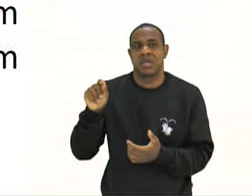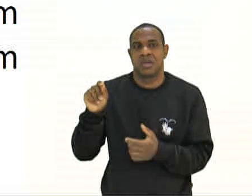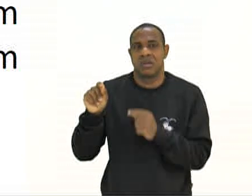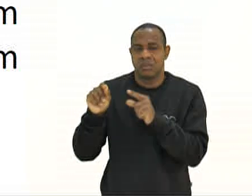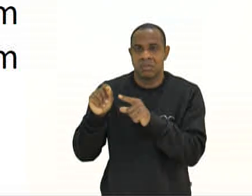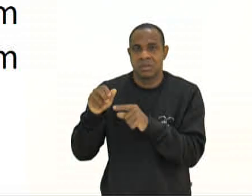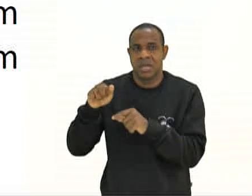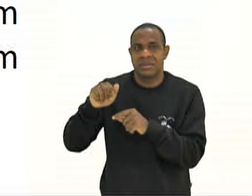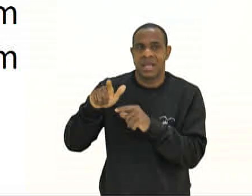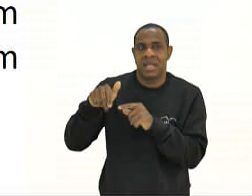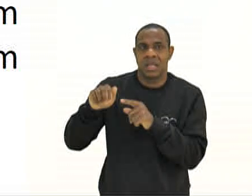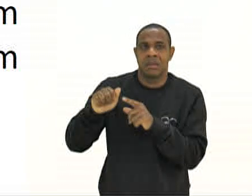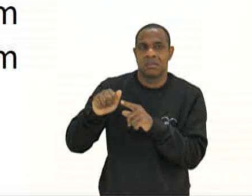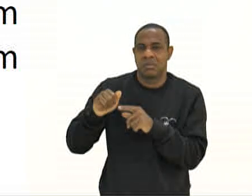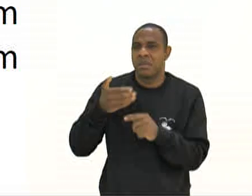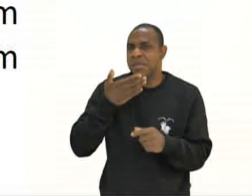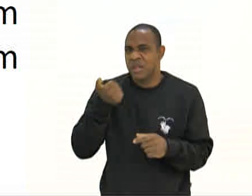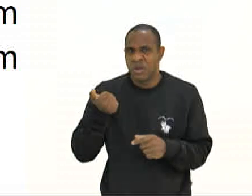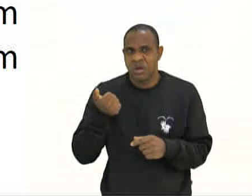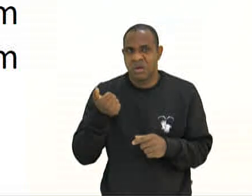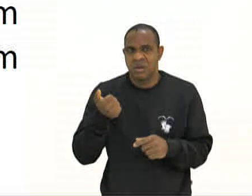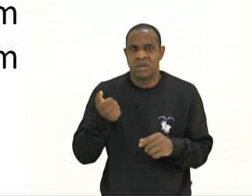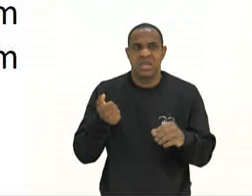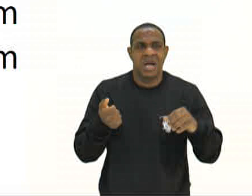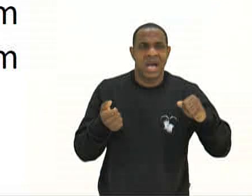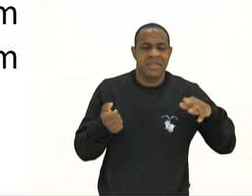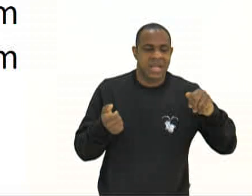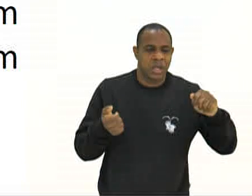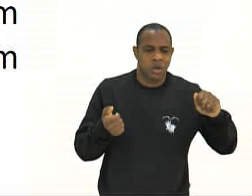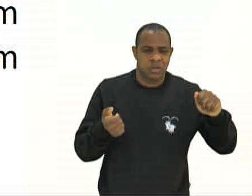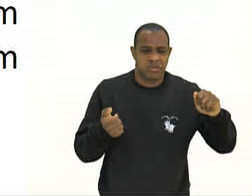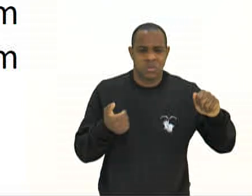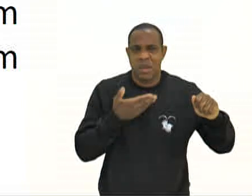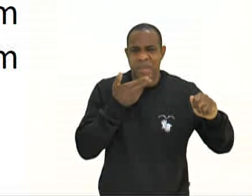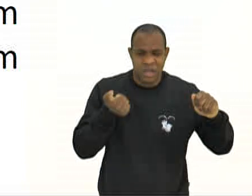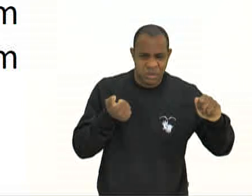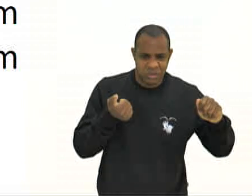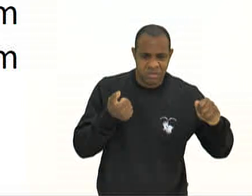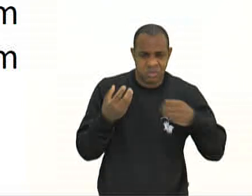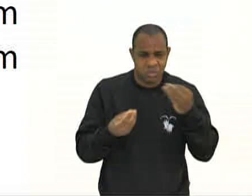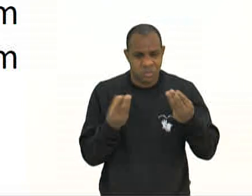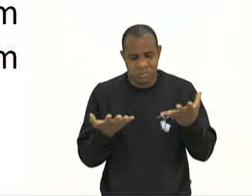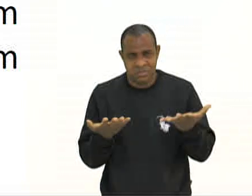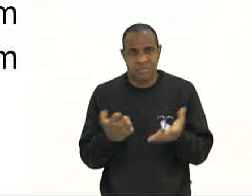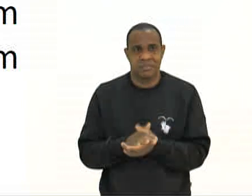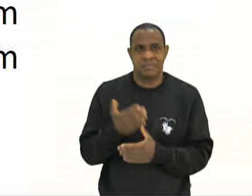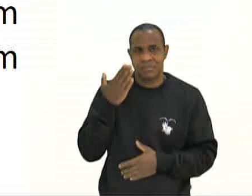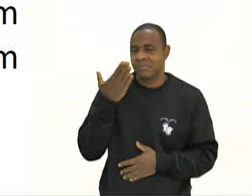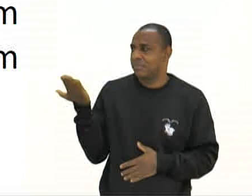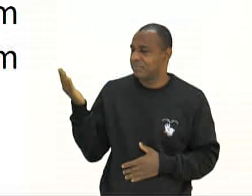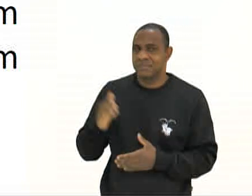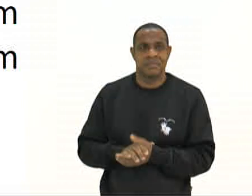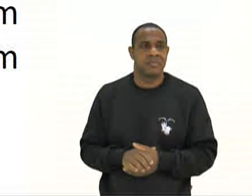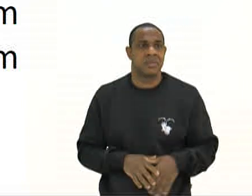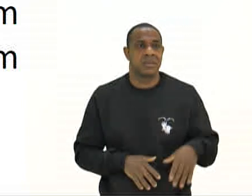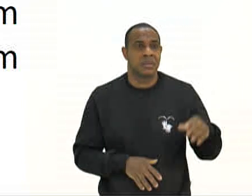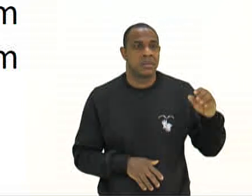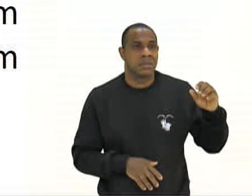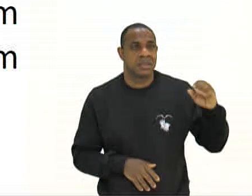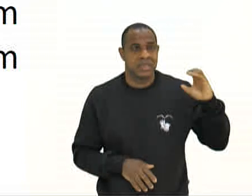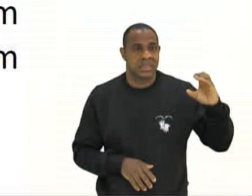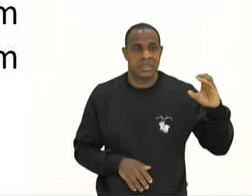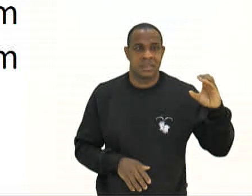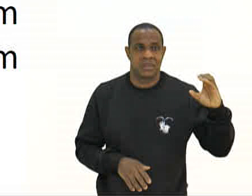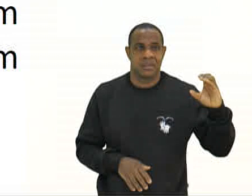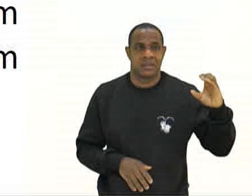qualidade que temos hoje é muito melhor do que tínhamos há 5 anos atrás. Na letra C, a recepção do sinal